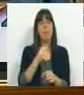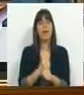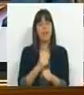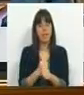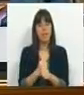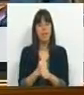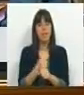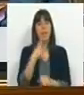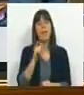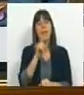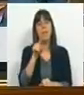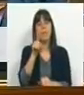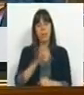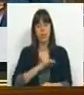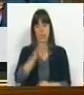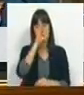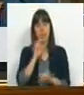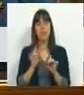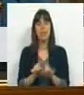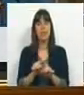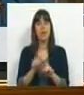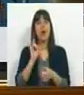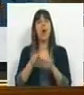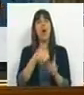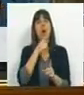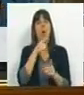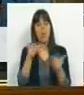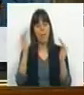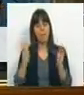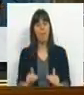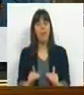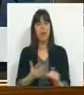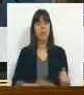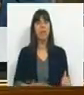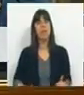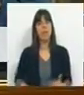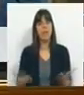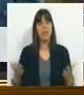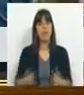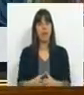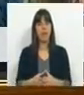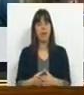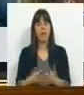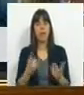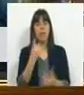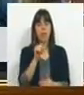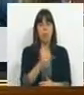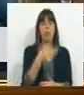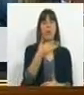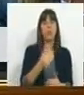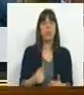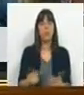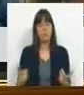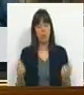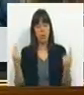empregos, pergunto-lhe, Sr. Ministro, como é que vai baixar tão pouco o desemprego? 1,1